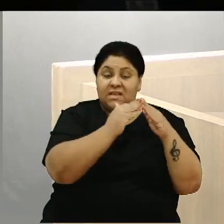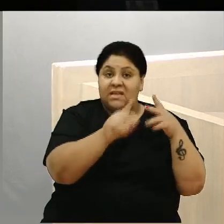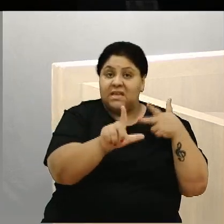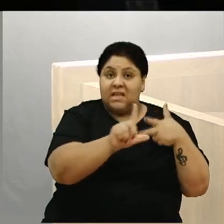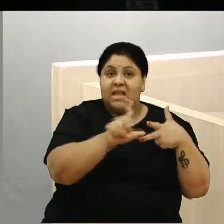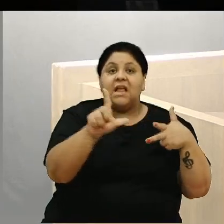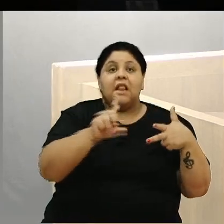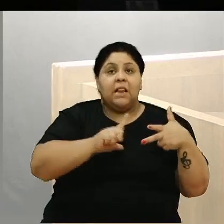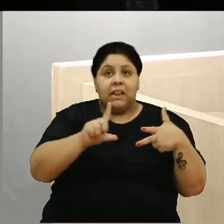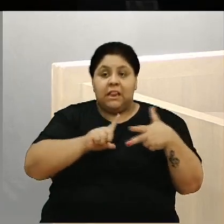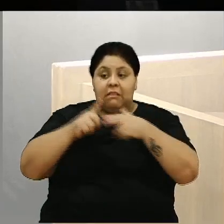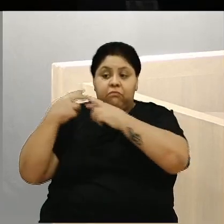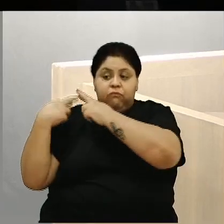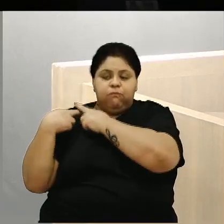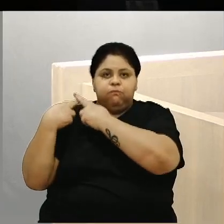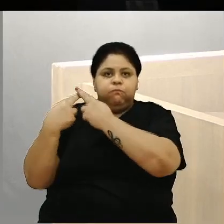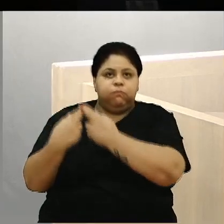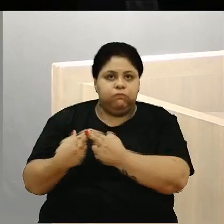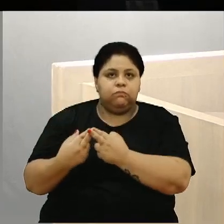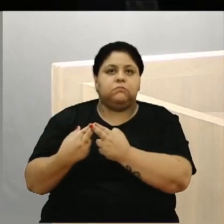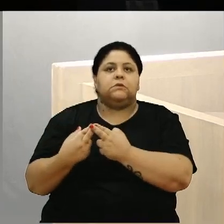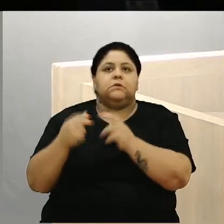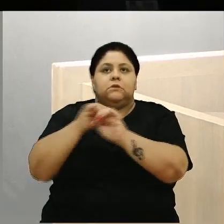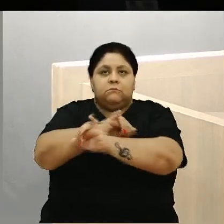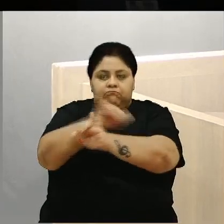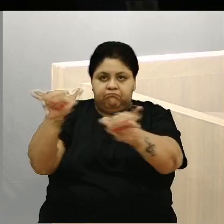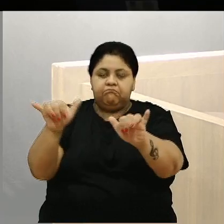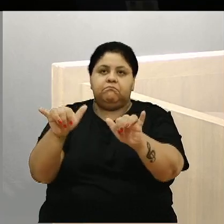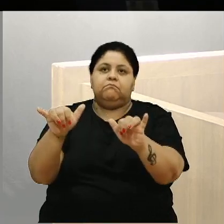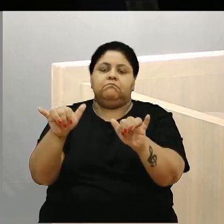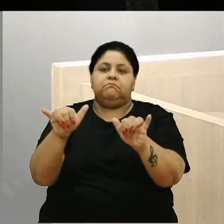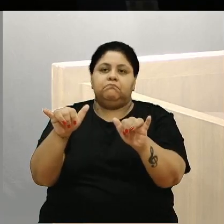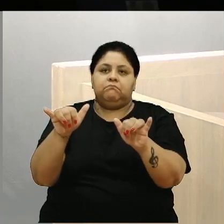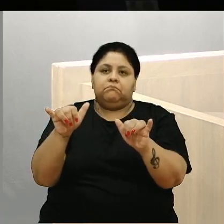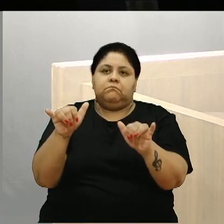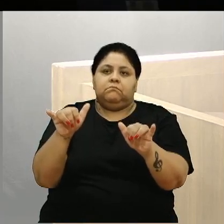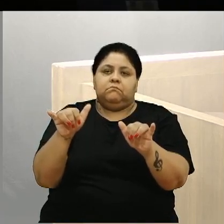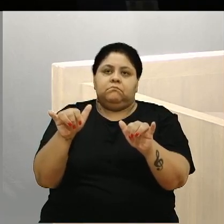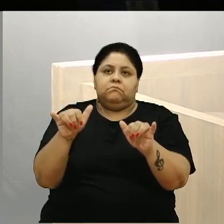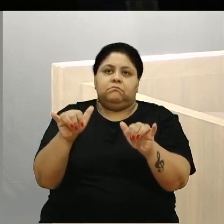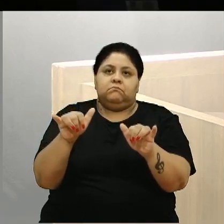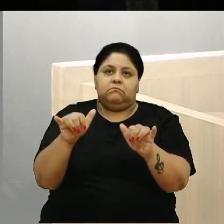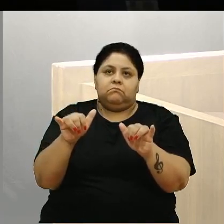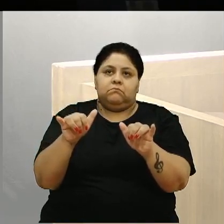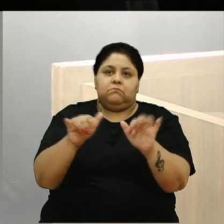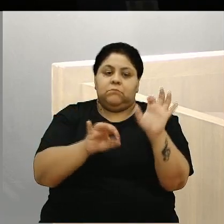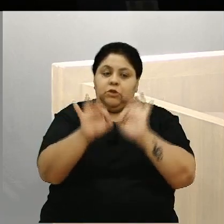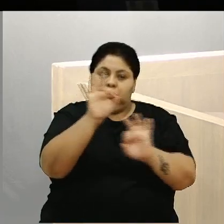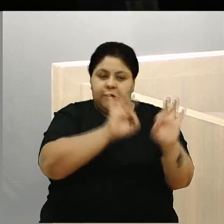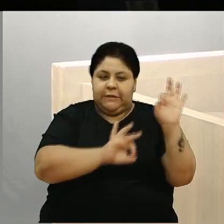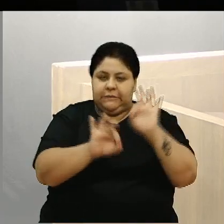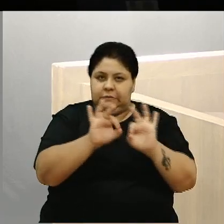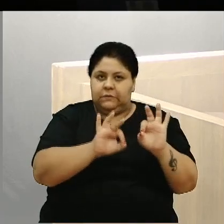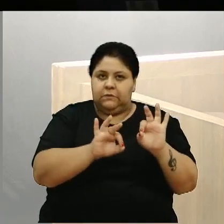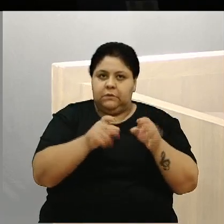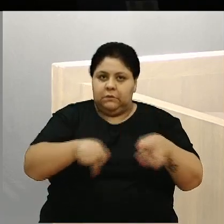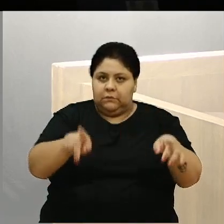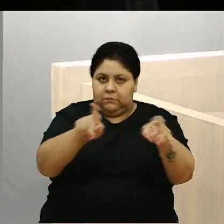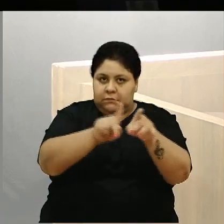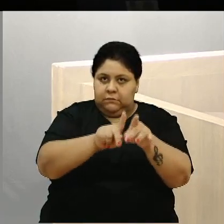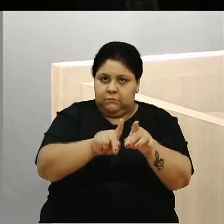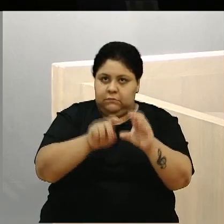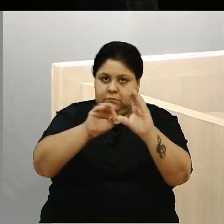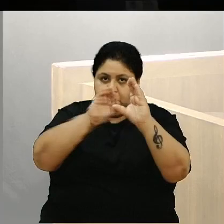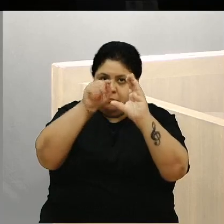tem a responsabilidade de divulgar, né, essas informações e de orientar a população. Então, compartilho aqui